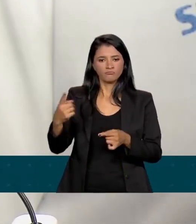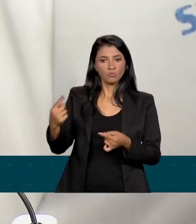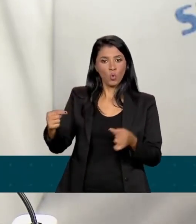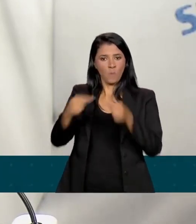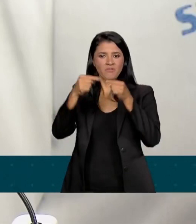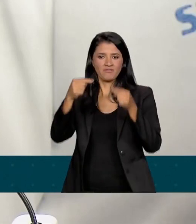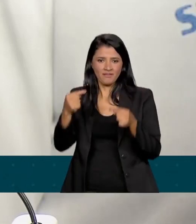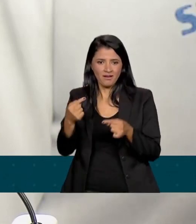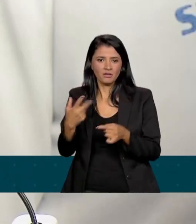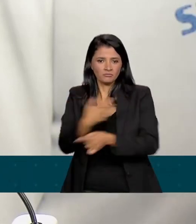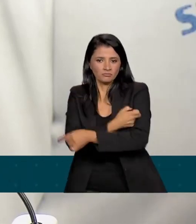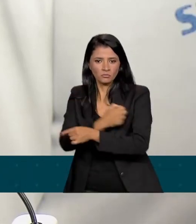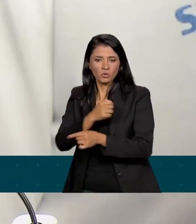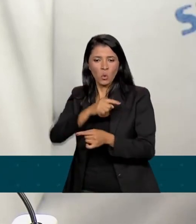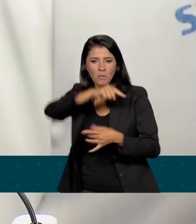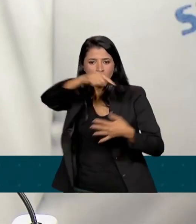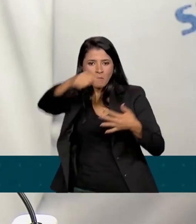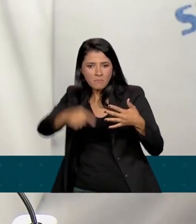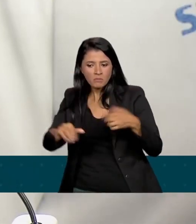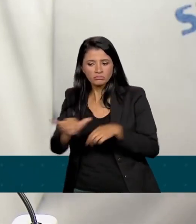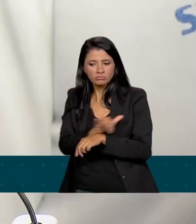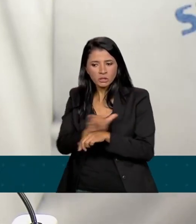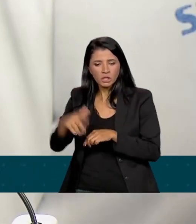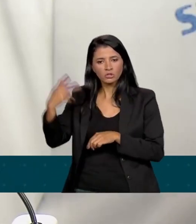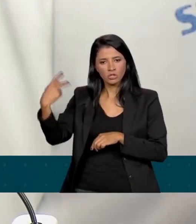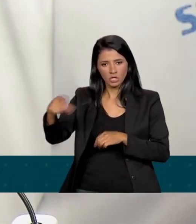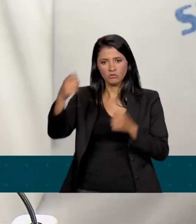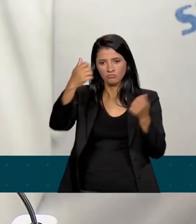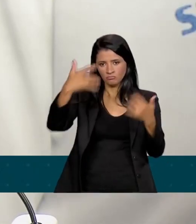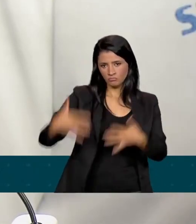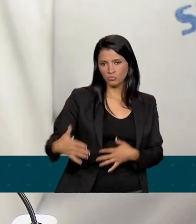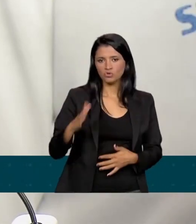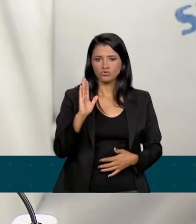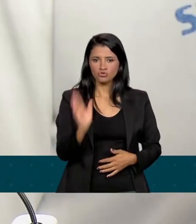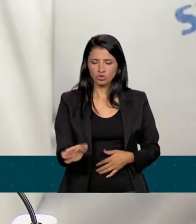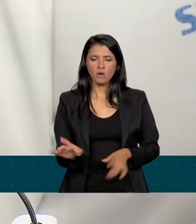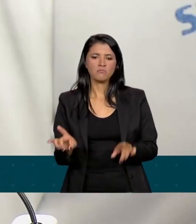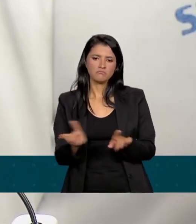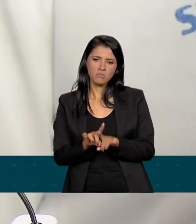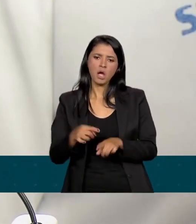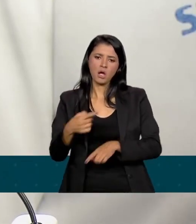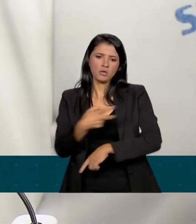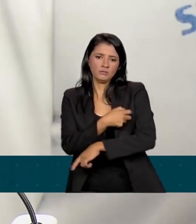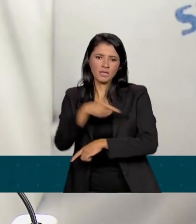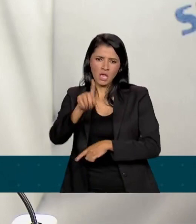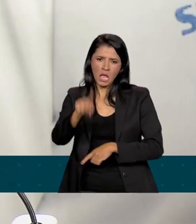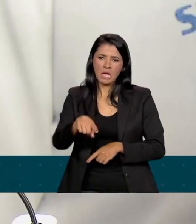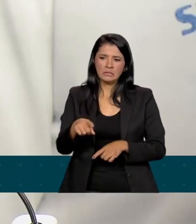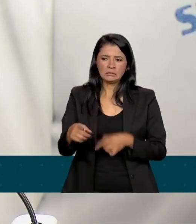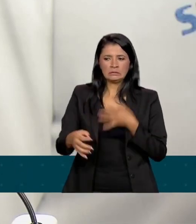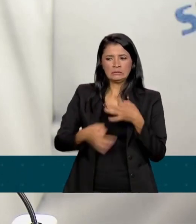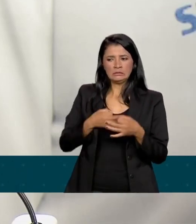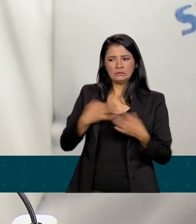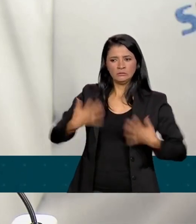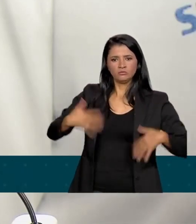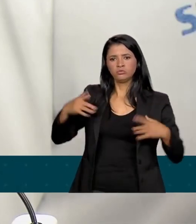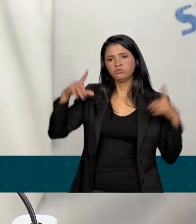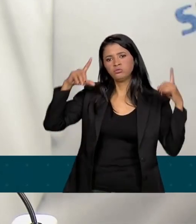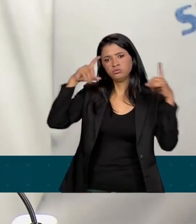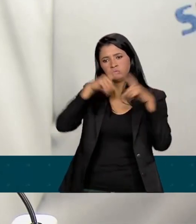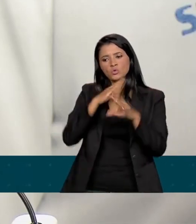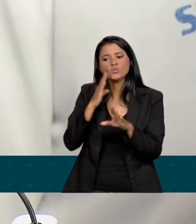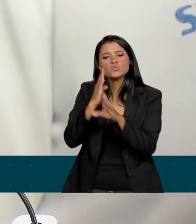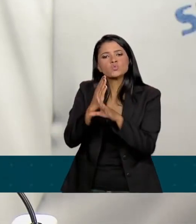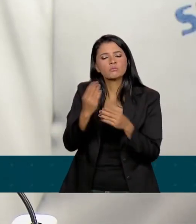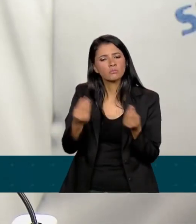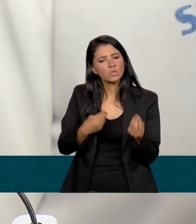combinado a todas as ações que ele muito bem já colocou. Mas essa também foi uma situação muito crítica que nós encontramos,